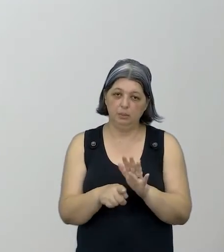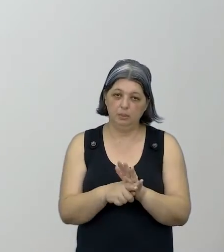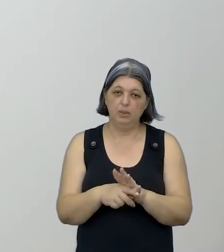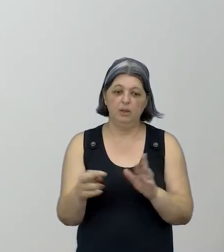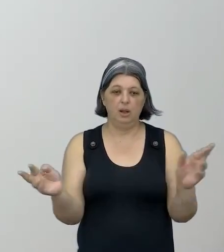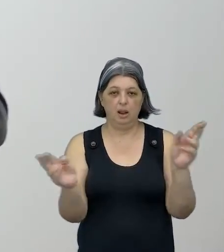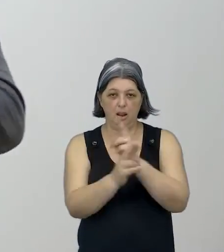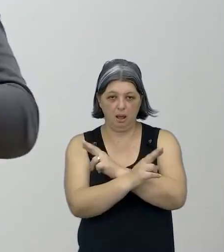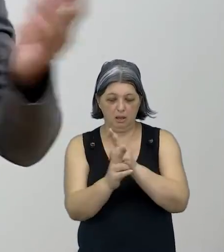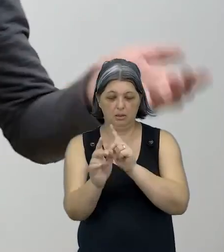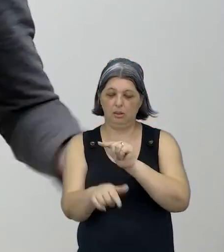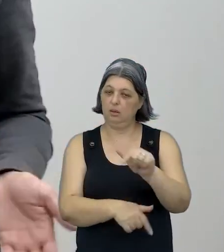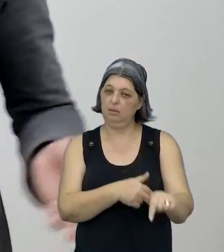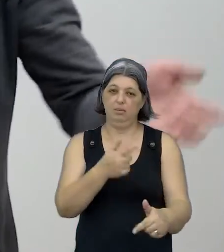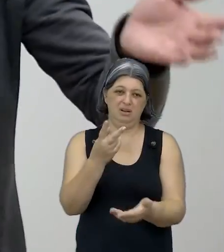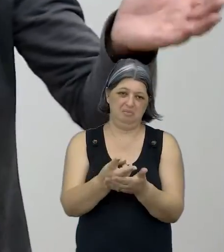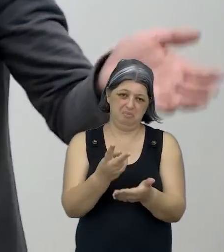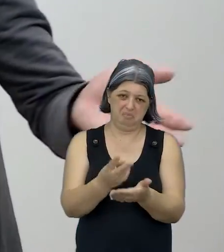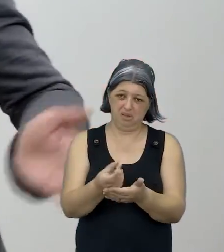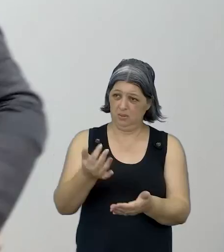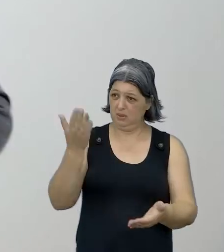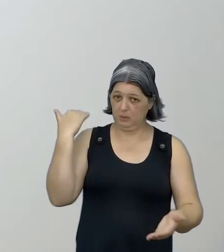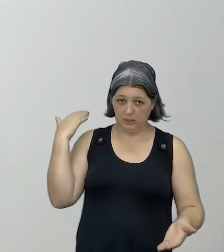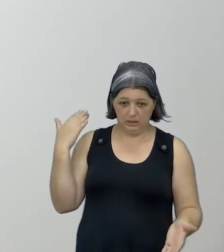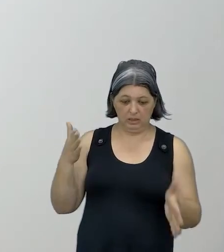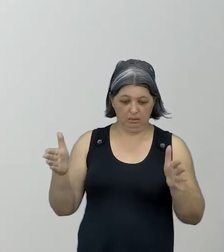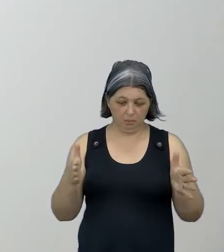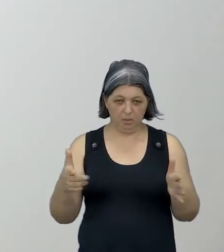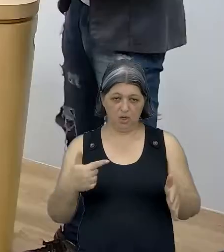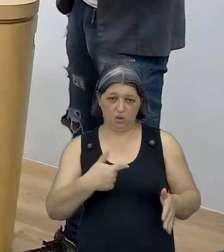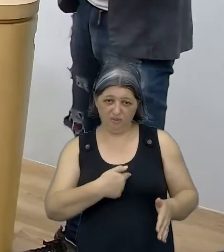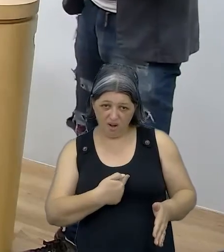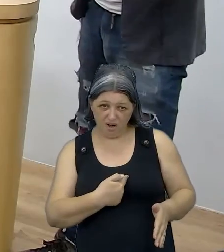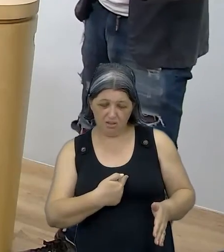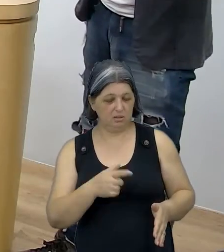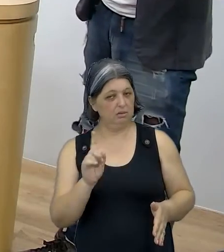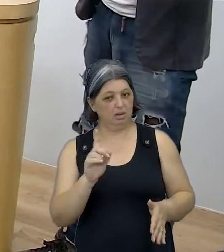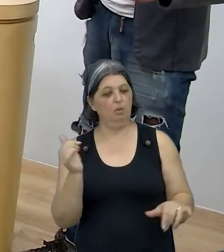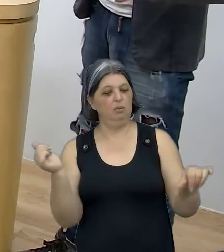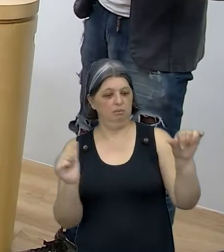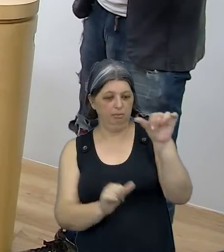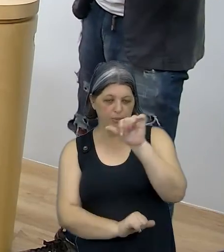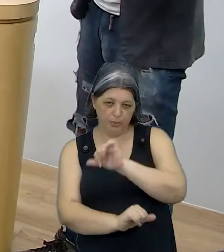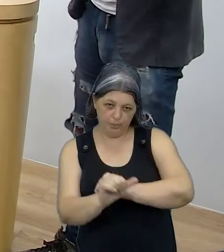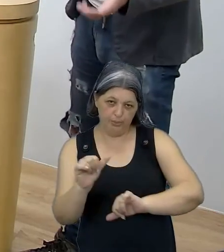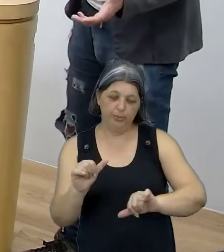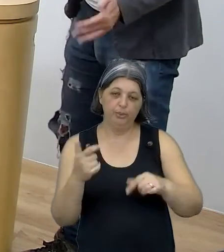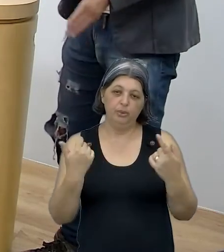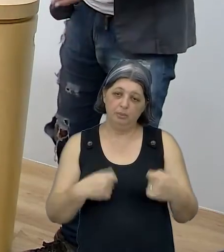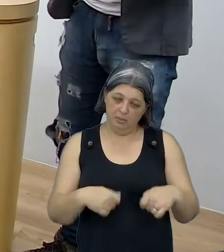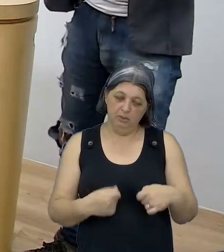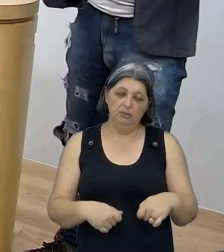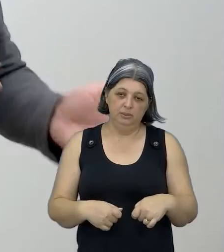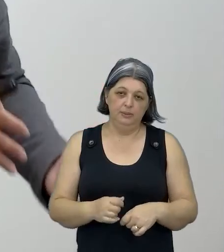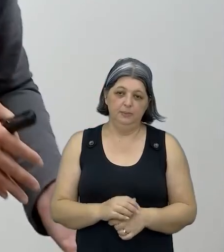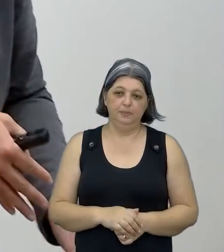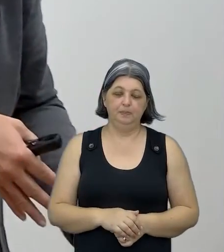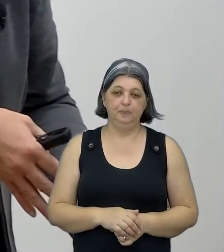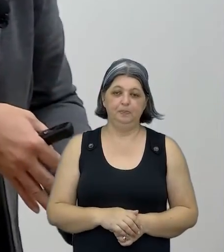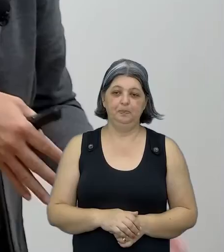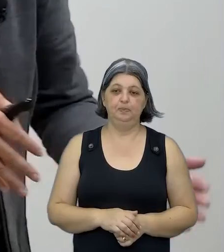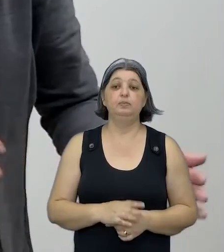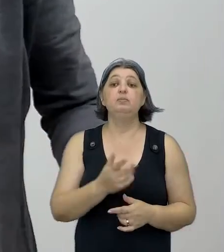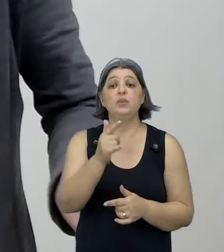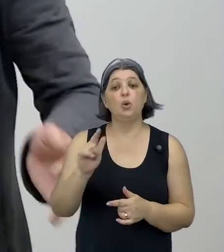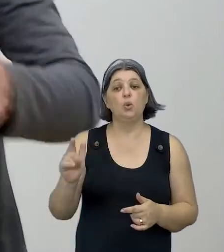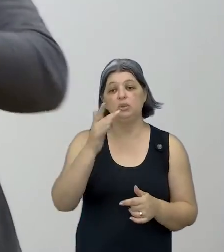trabalho não podem ser as mesmas da época do Getúlio Vargas. O mundo mudou isso também teria que mudar. Enquanto há